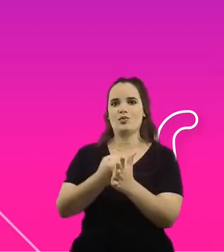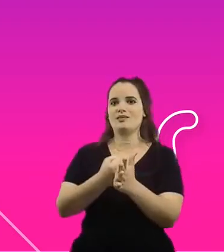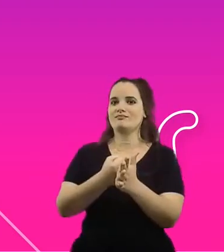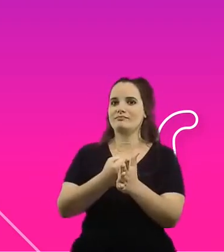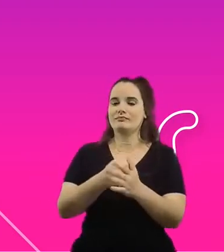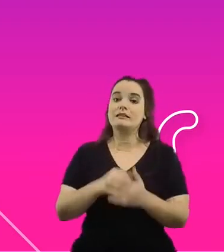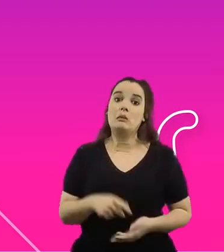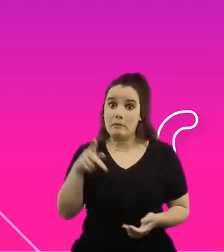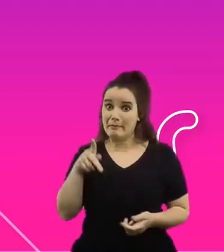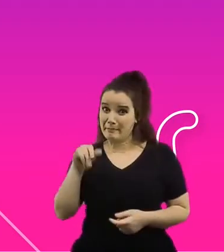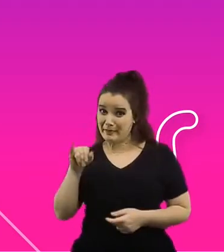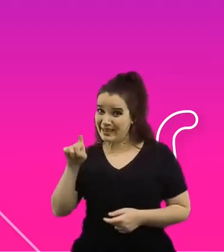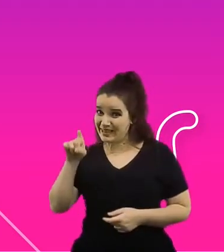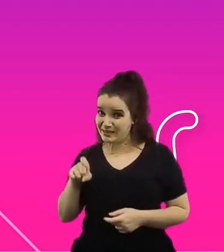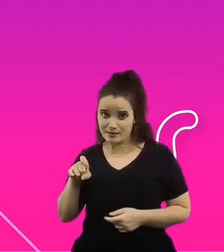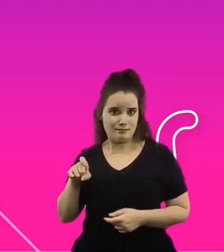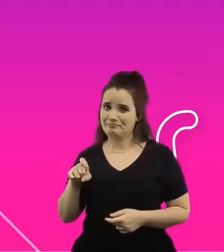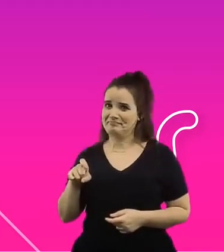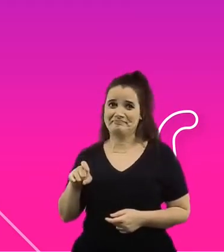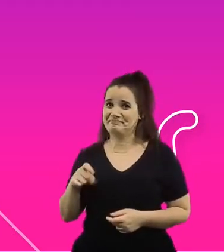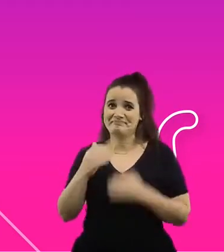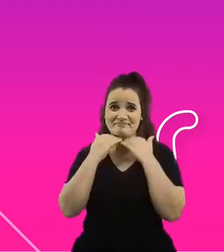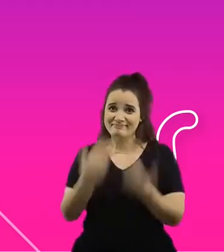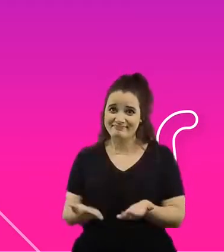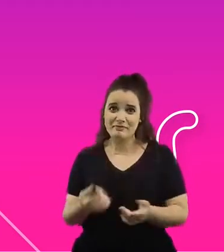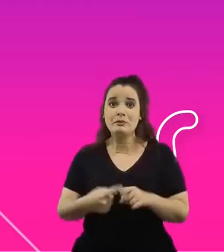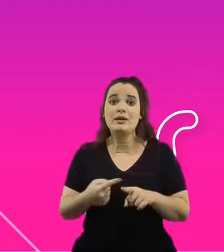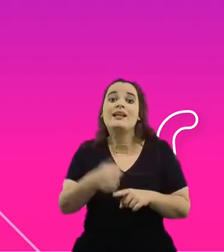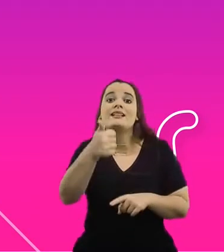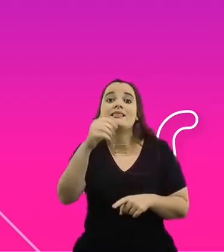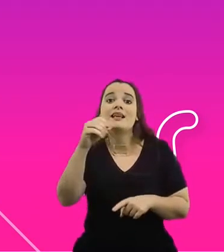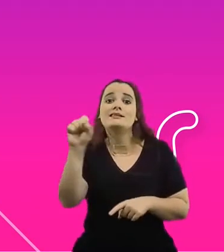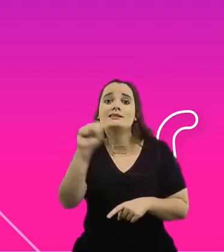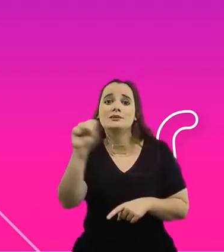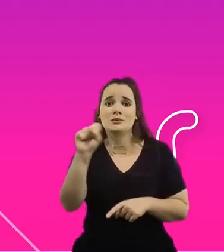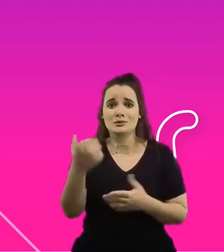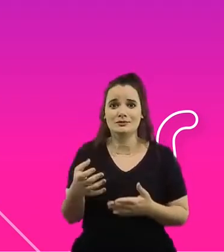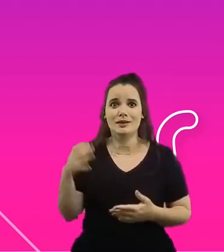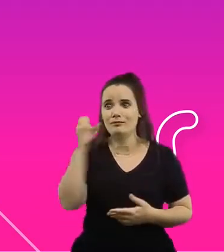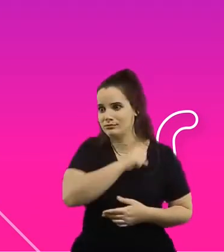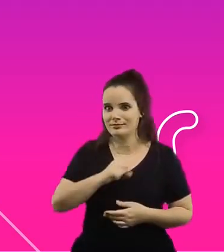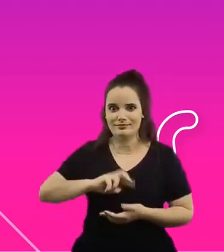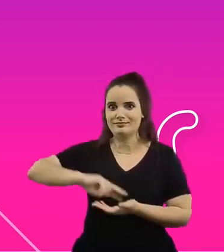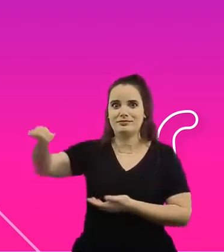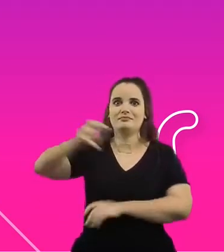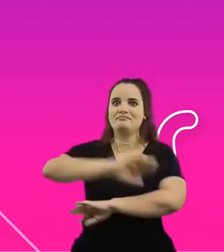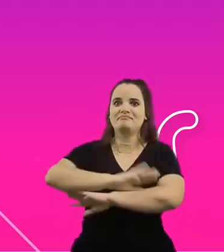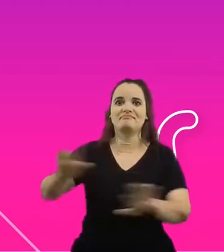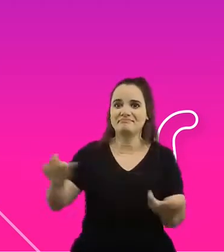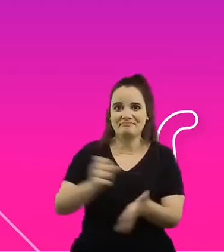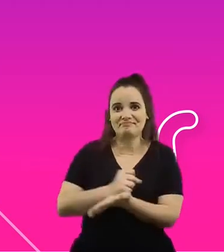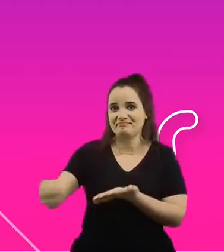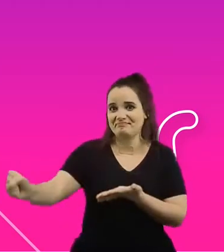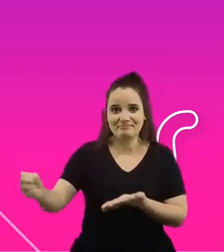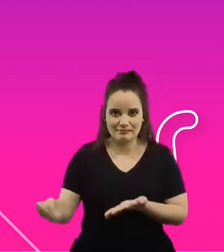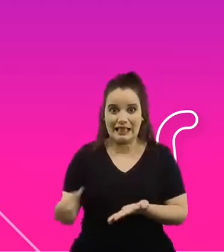tem 10 segundos no máximo para fazer todo o processo, e você acaba não tendo tempo suficiente para fazer